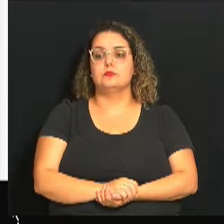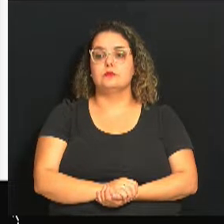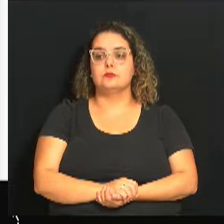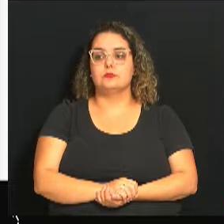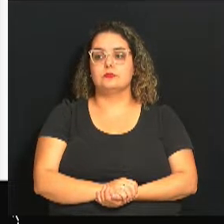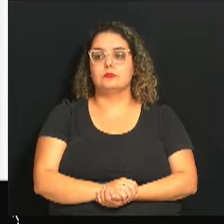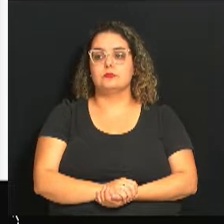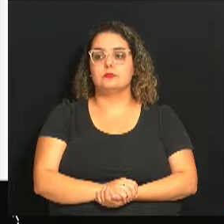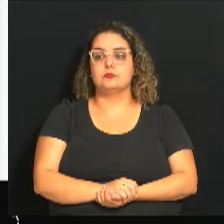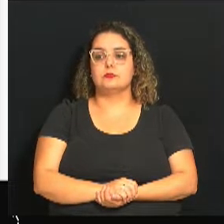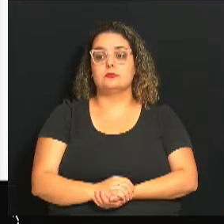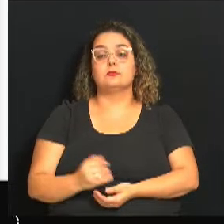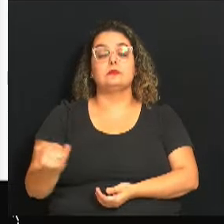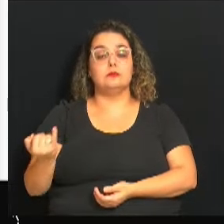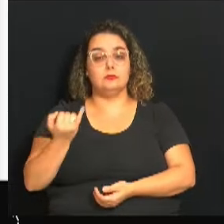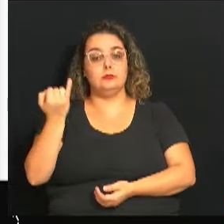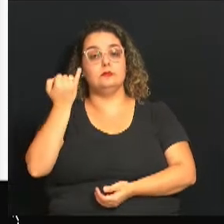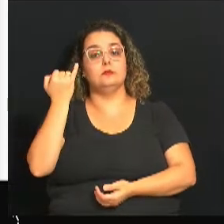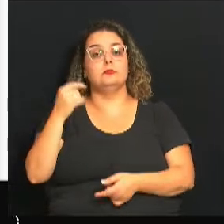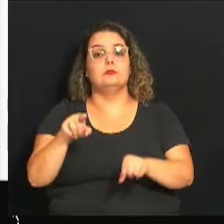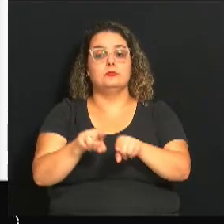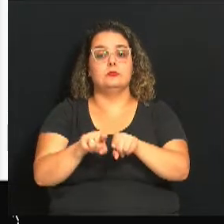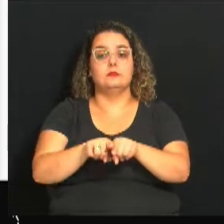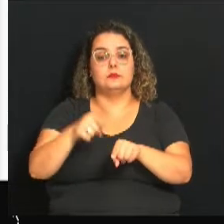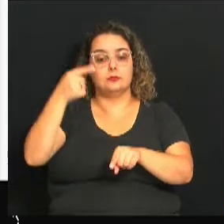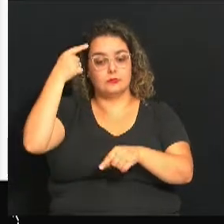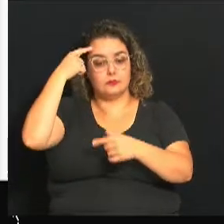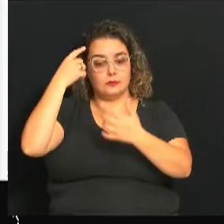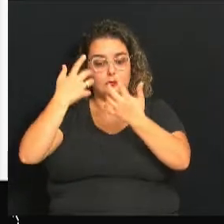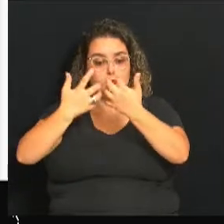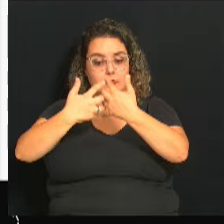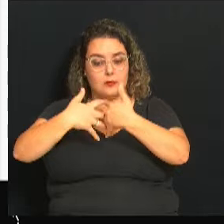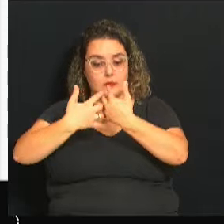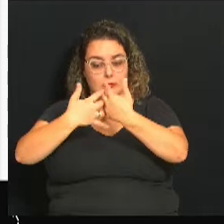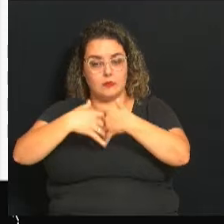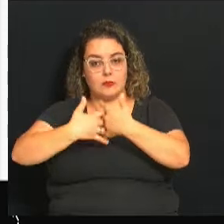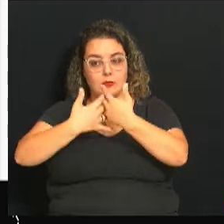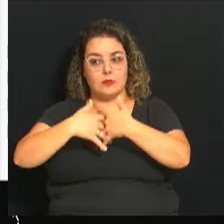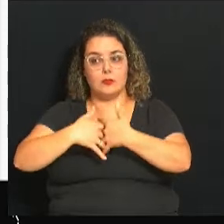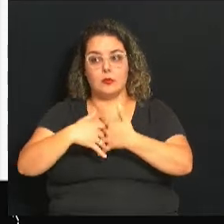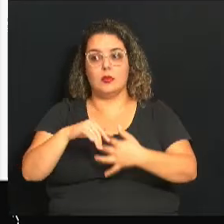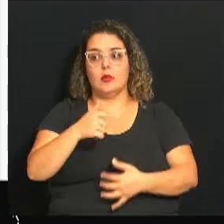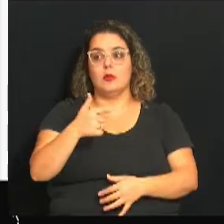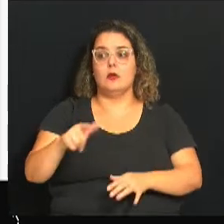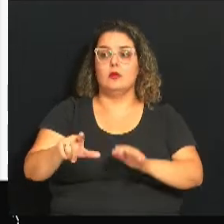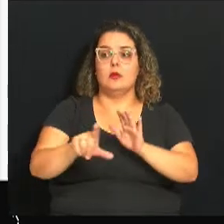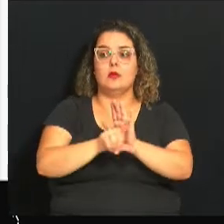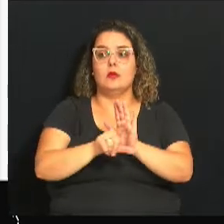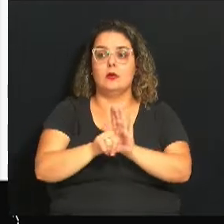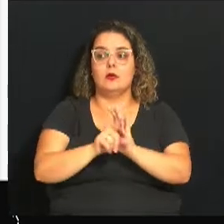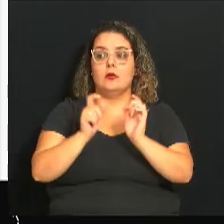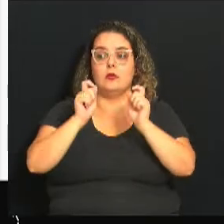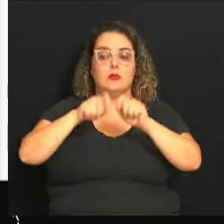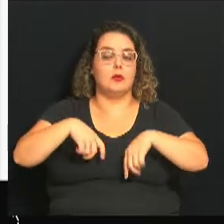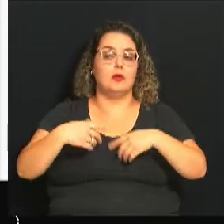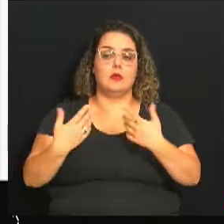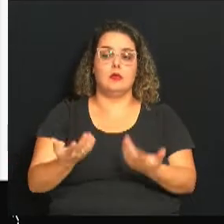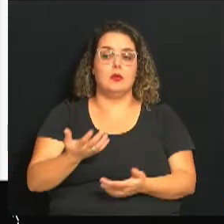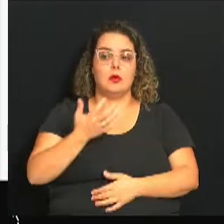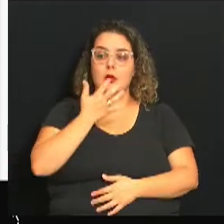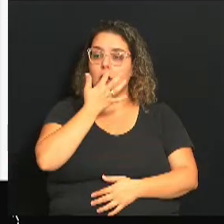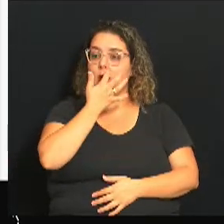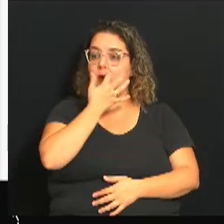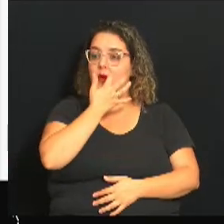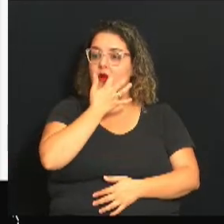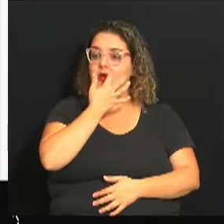gente trazer como uma reflexão para que a gente não tenha uma lei que não tenha uma eficácia e que não